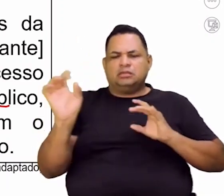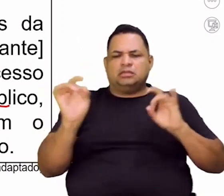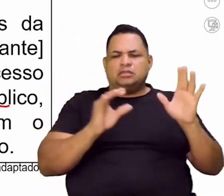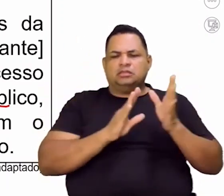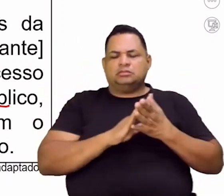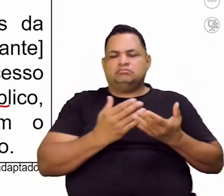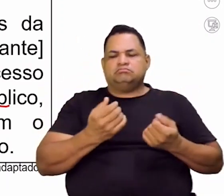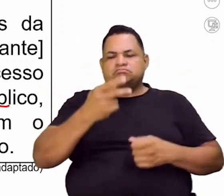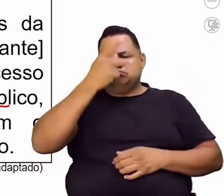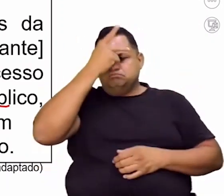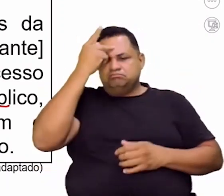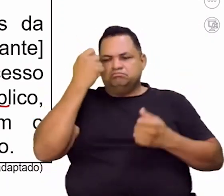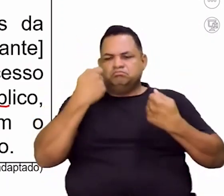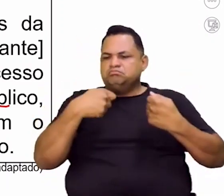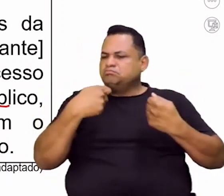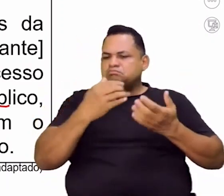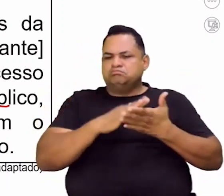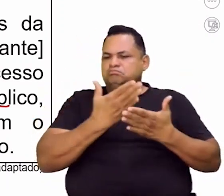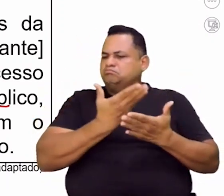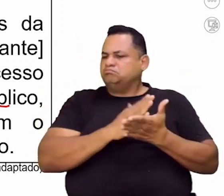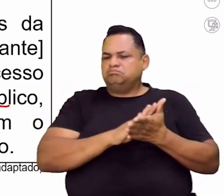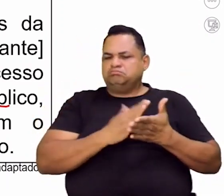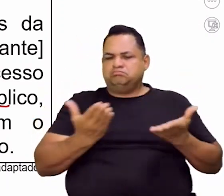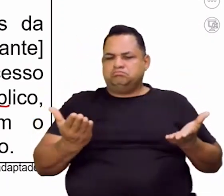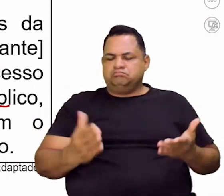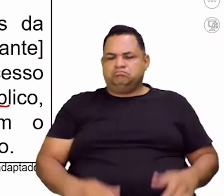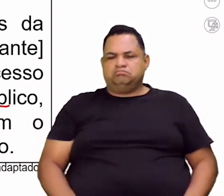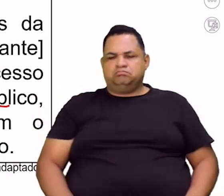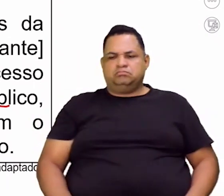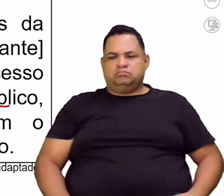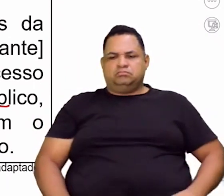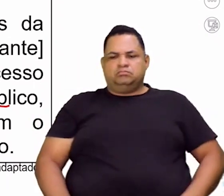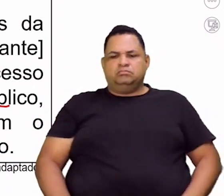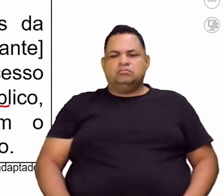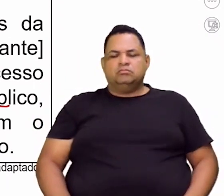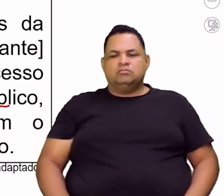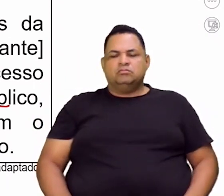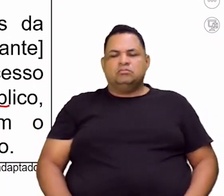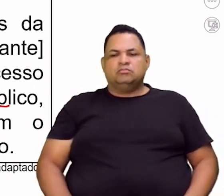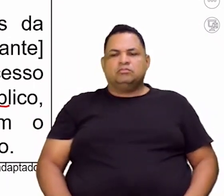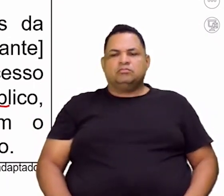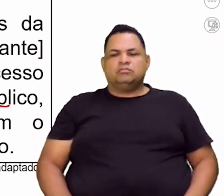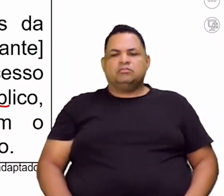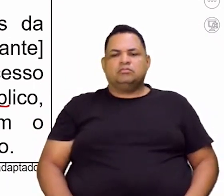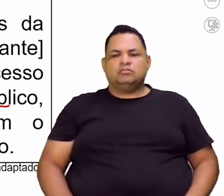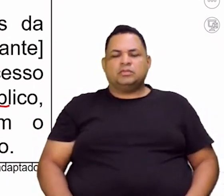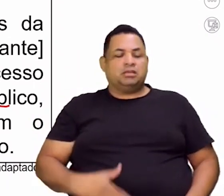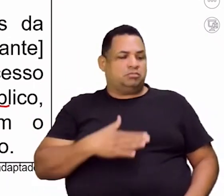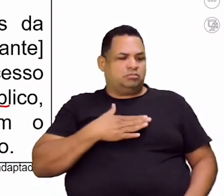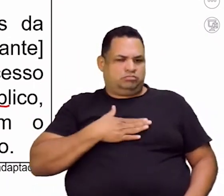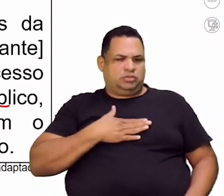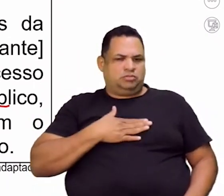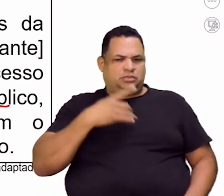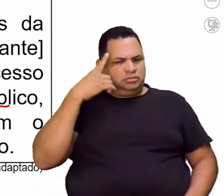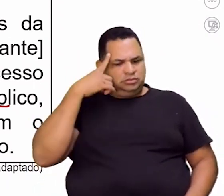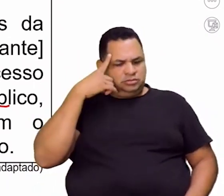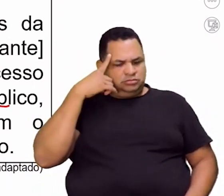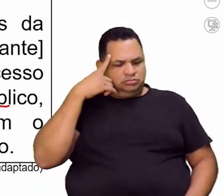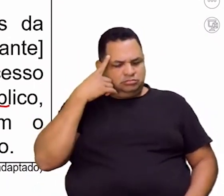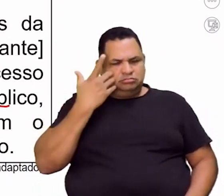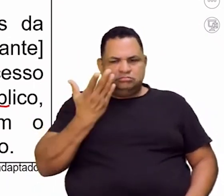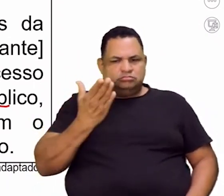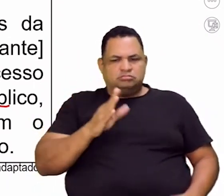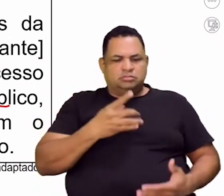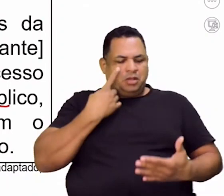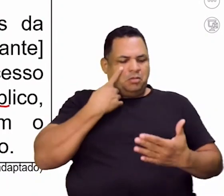A Bíblia, eu pego a Bíblia, leio, né, eu vou interpretar, né, conforme ao meu pensamento, aquilo que eu vejo,